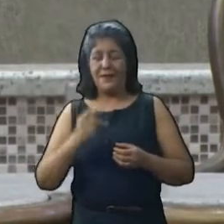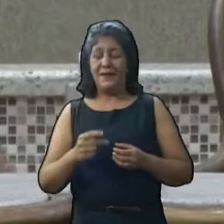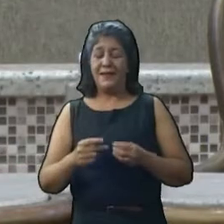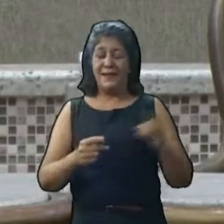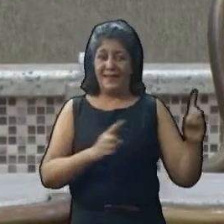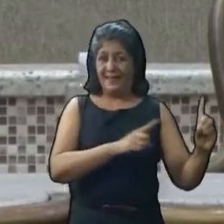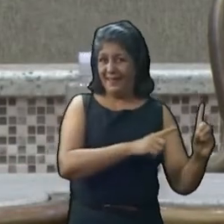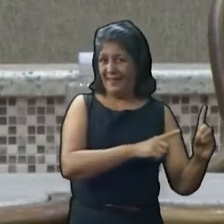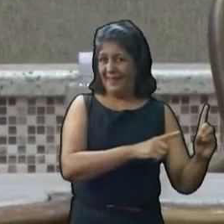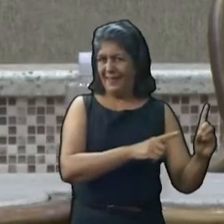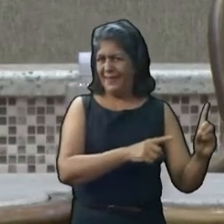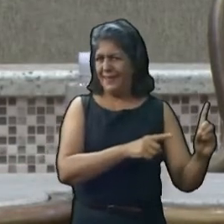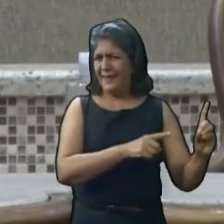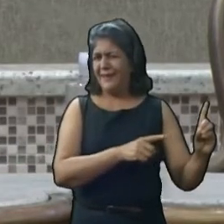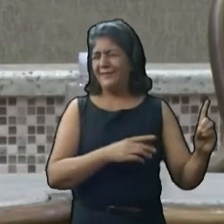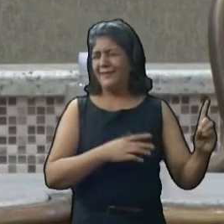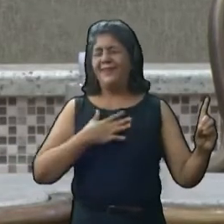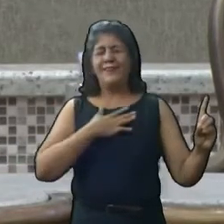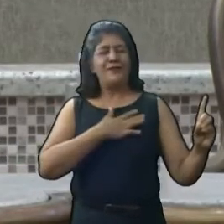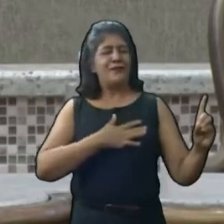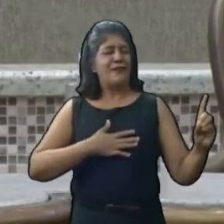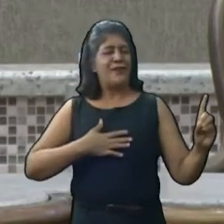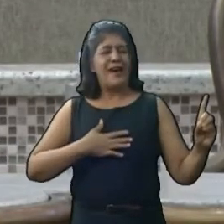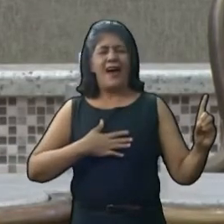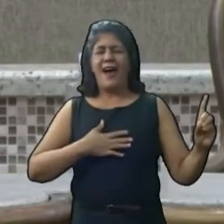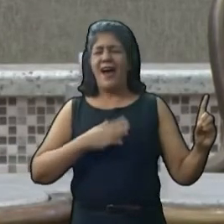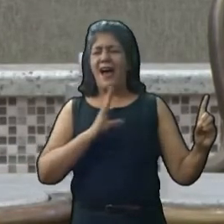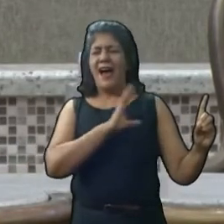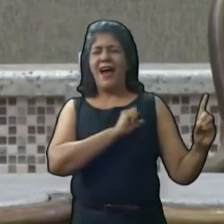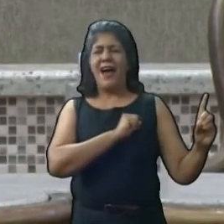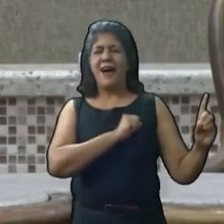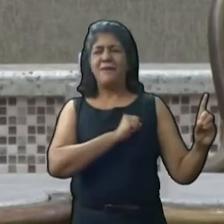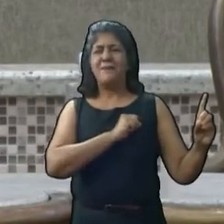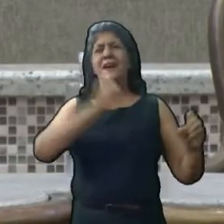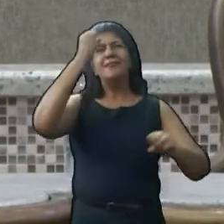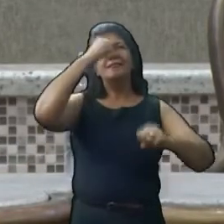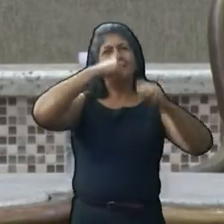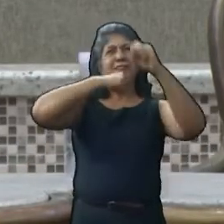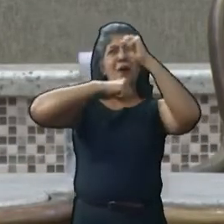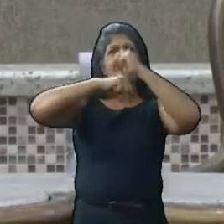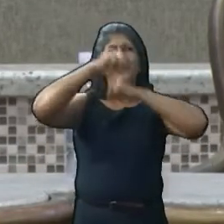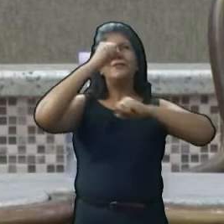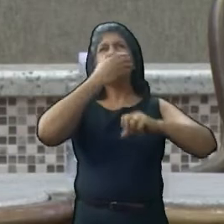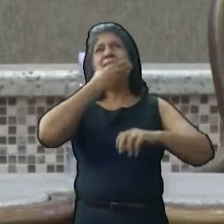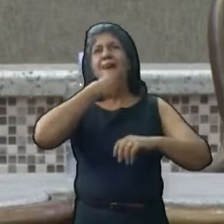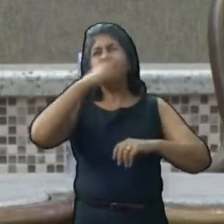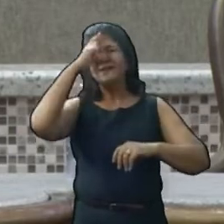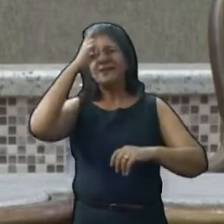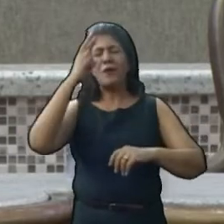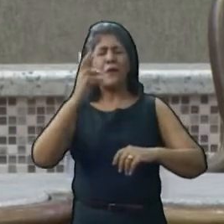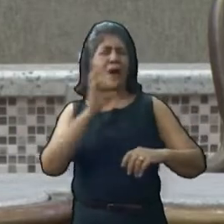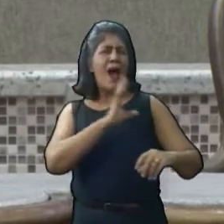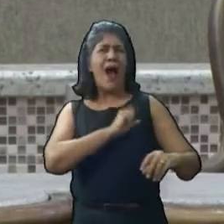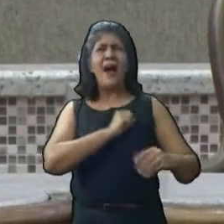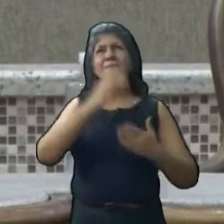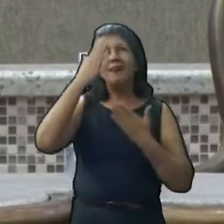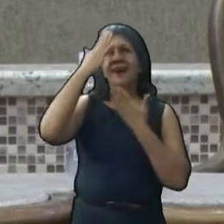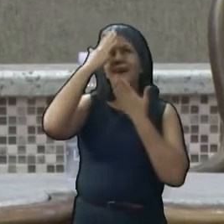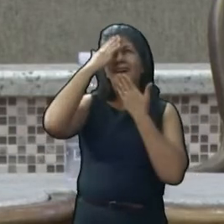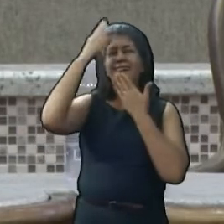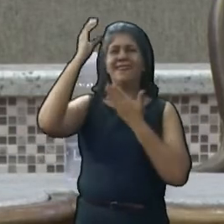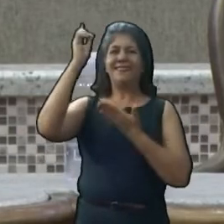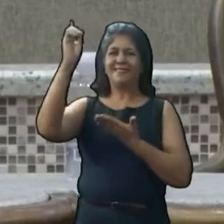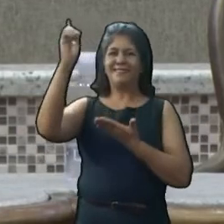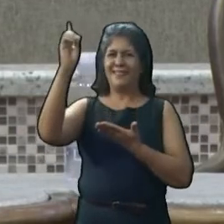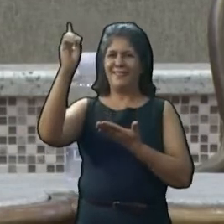o que eles estão fazendo eles estão salmodiando ao teus eterno que criou os céus ea terra quando nós salmo de amos a